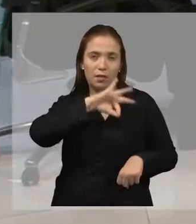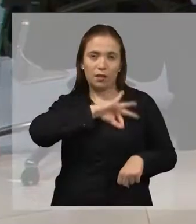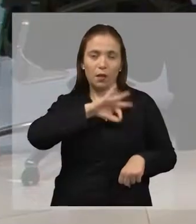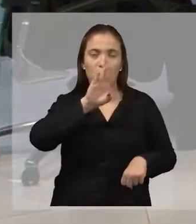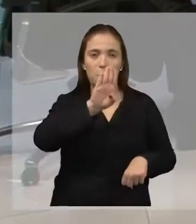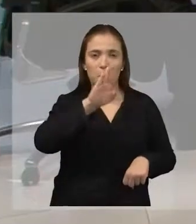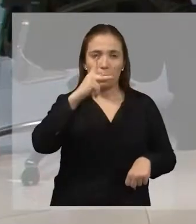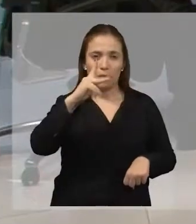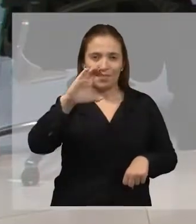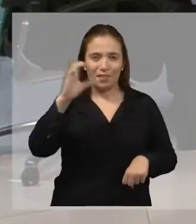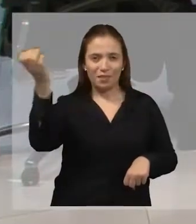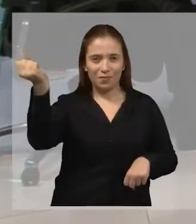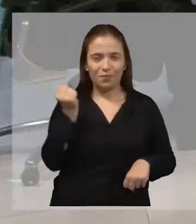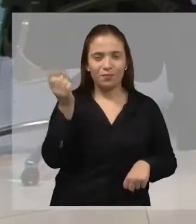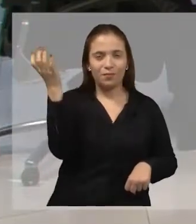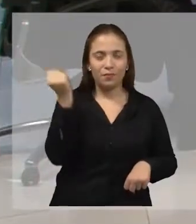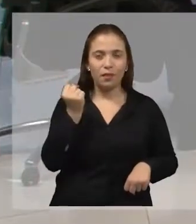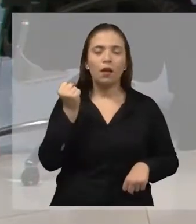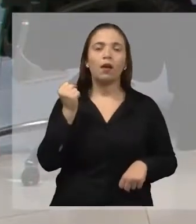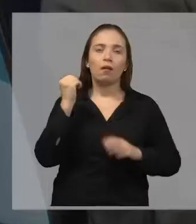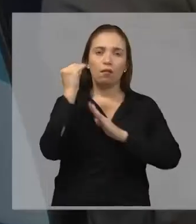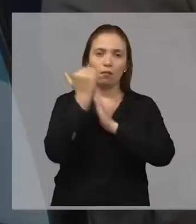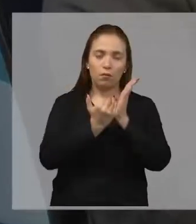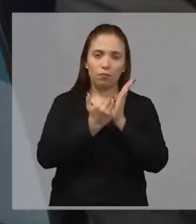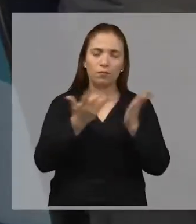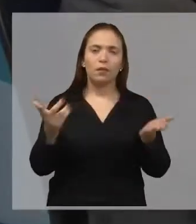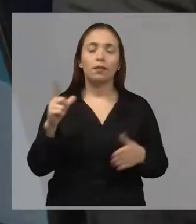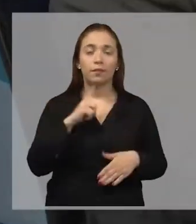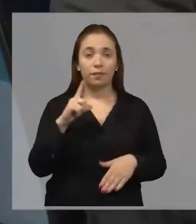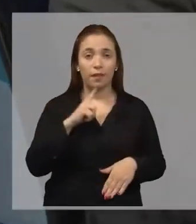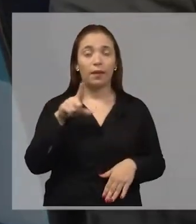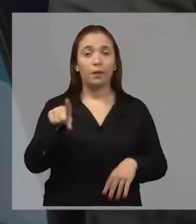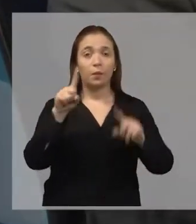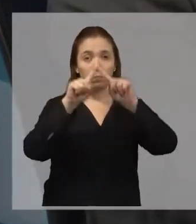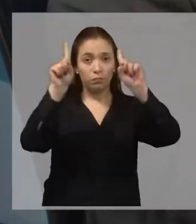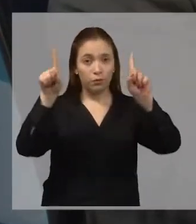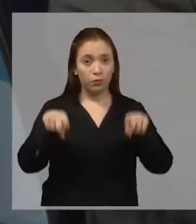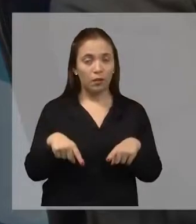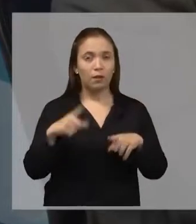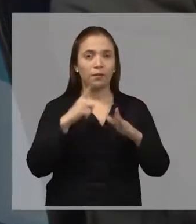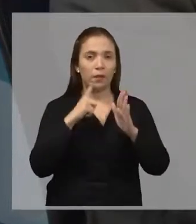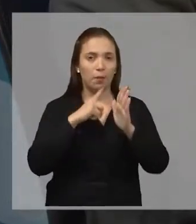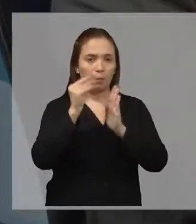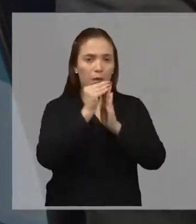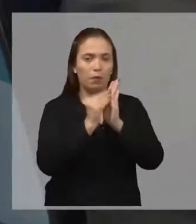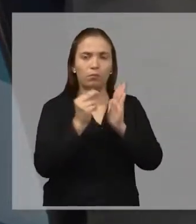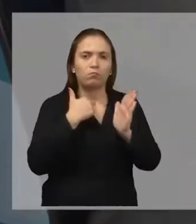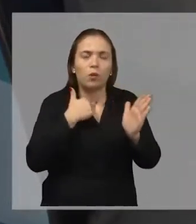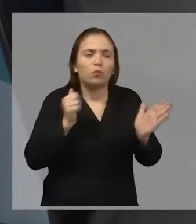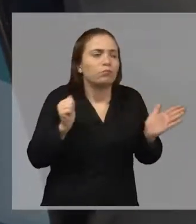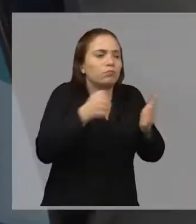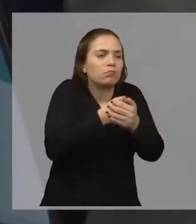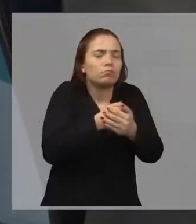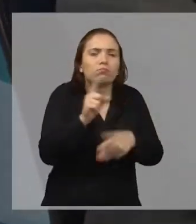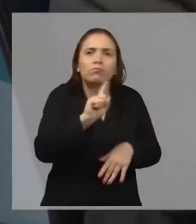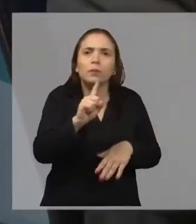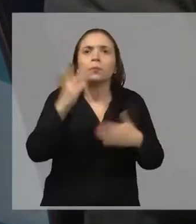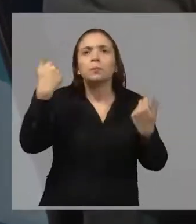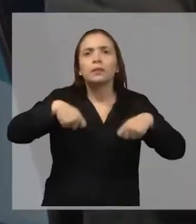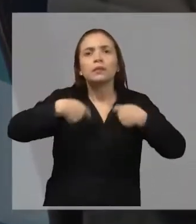sistema é presidencialista e temos um regime bicameral, com Câmara e Senado, que na votação de emendas